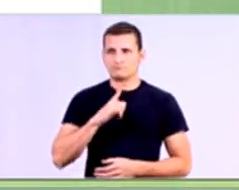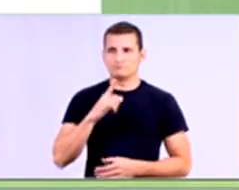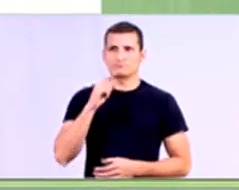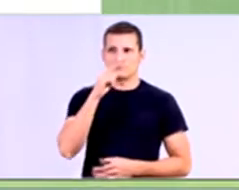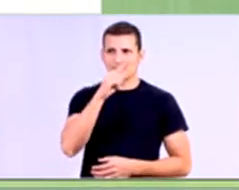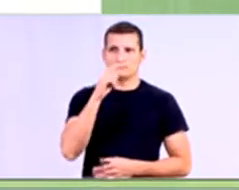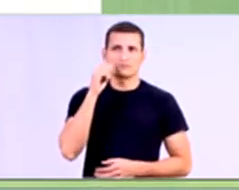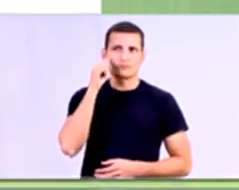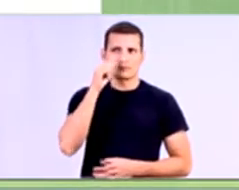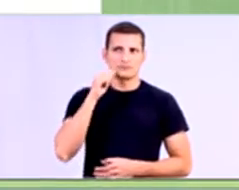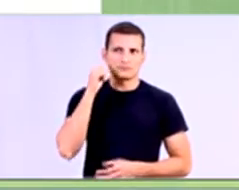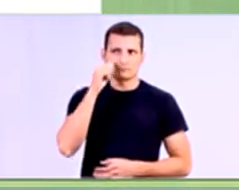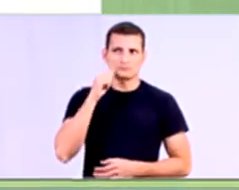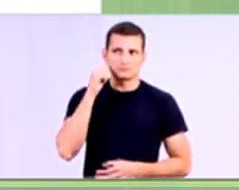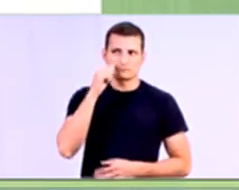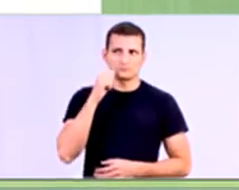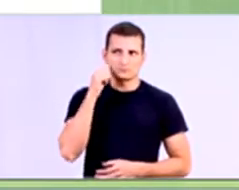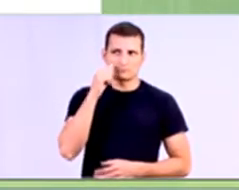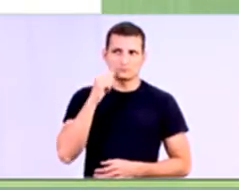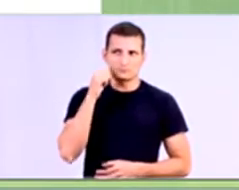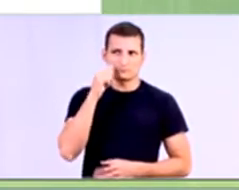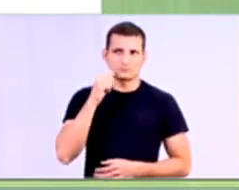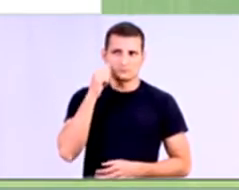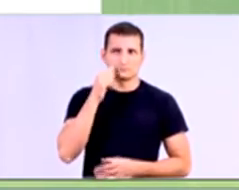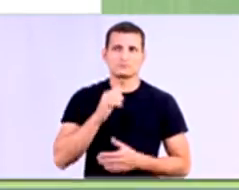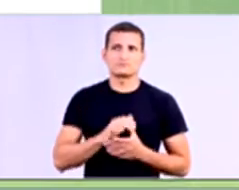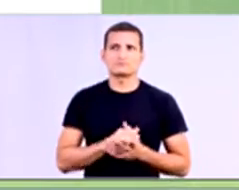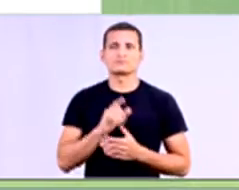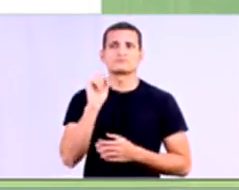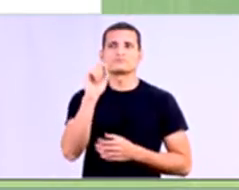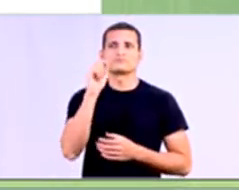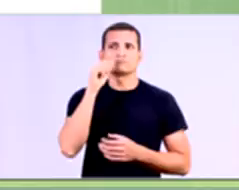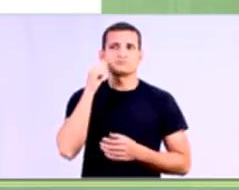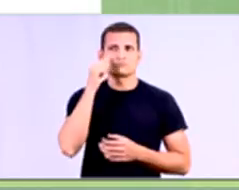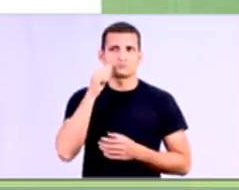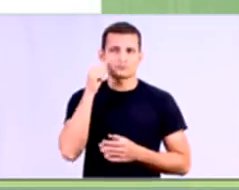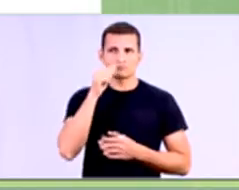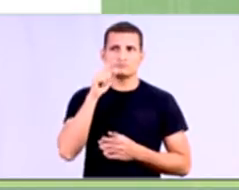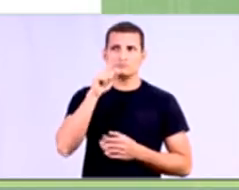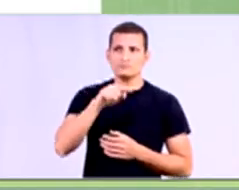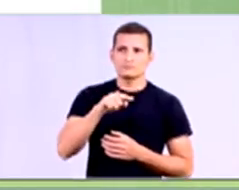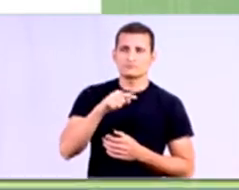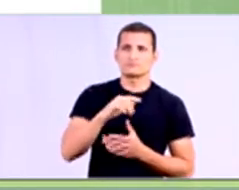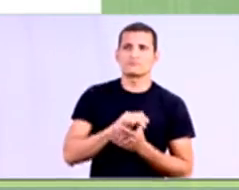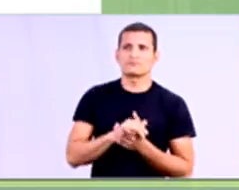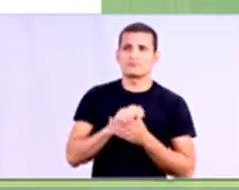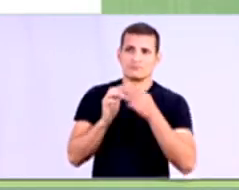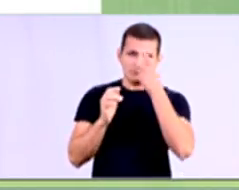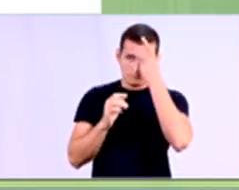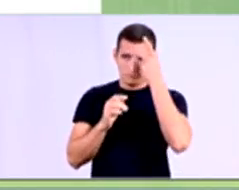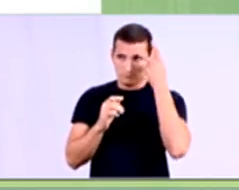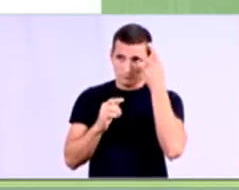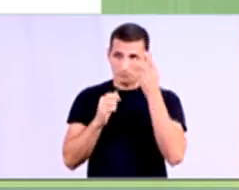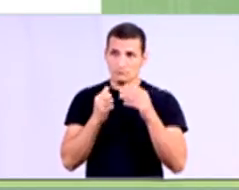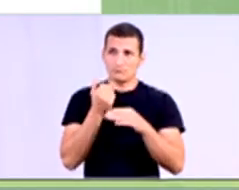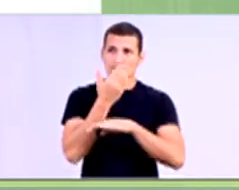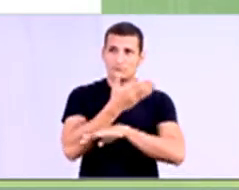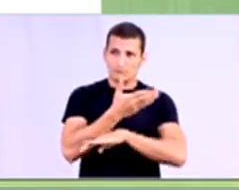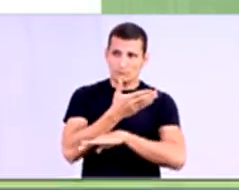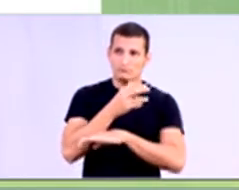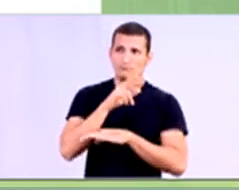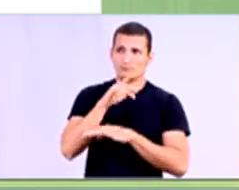Esse bonequinho vem a ser o meu ator. E o que é um ator? É um agente externo que venha